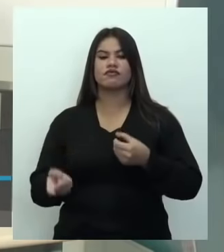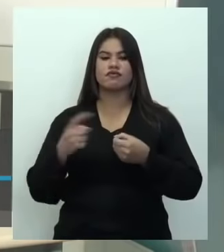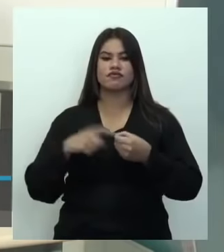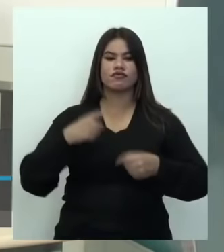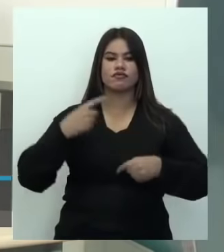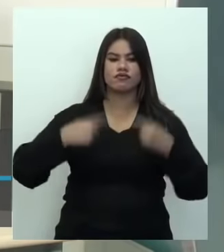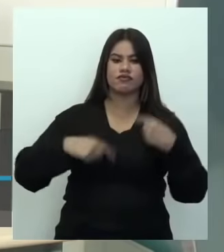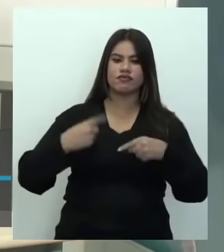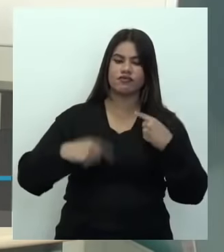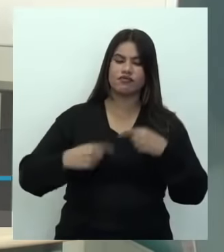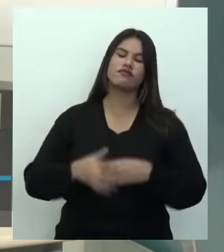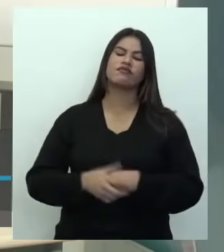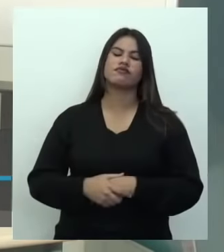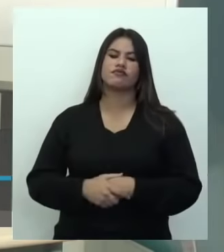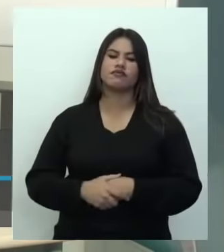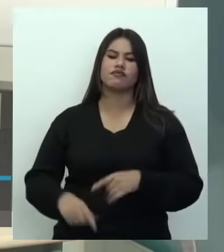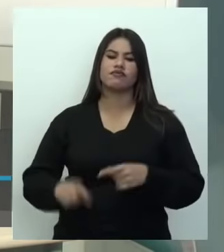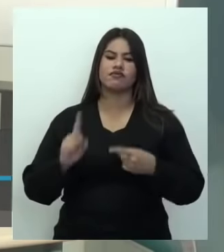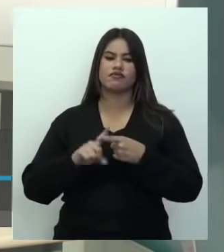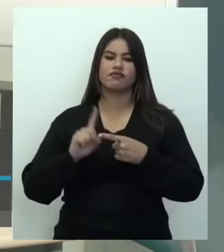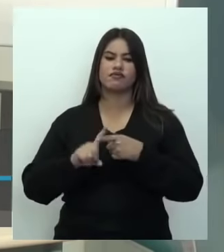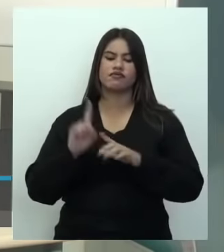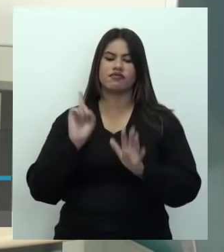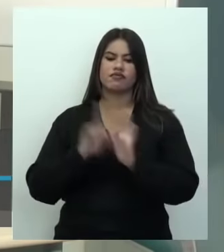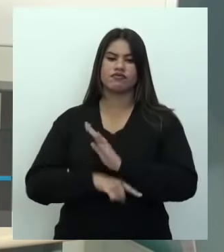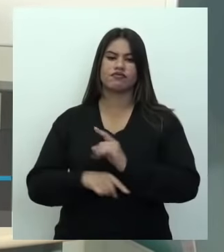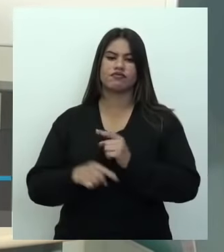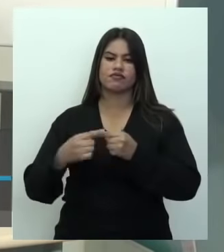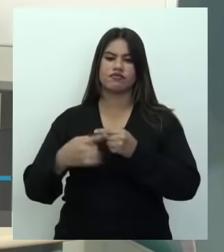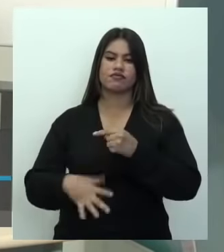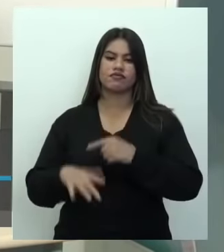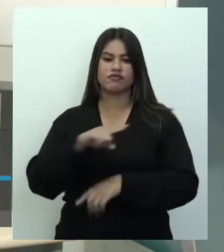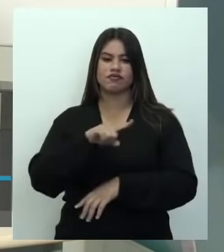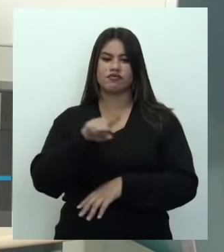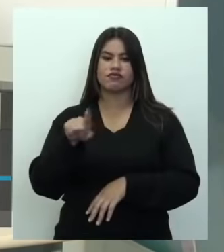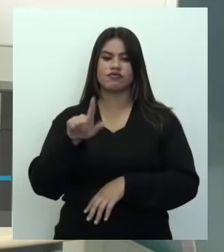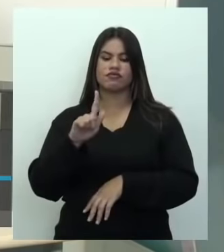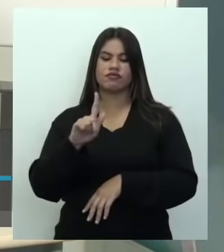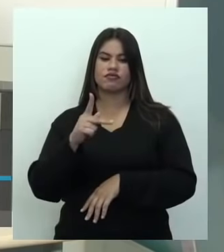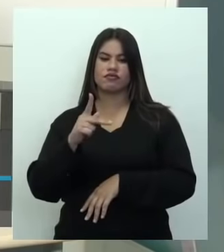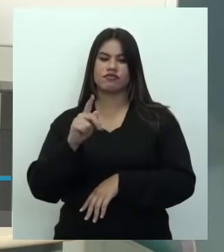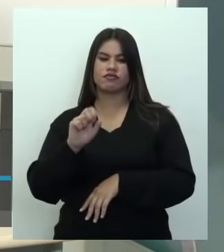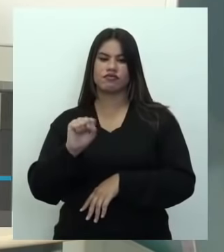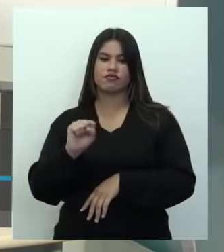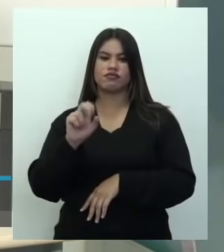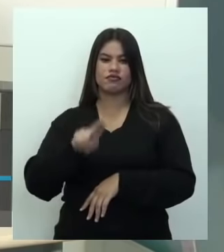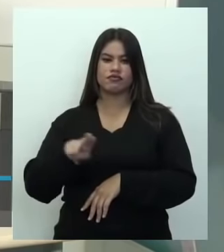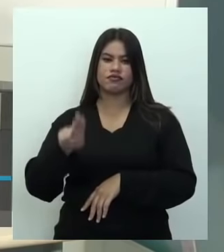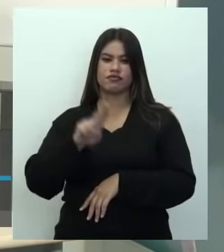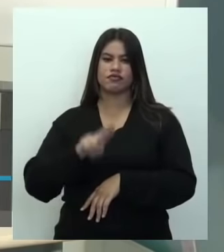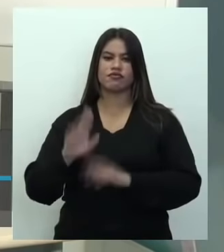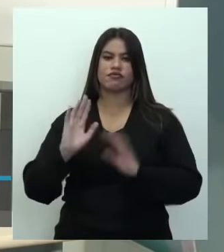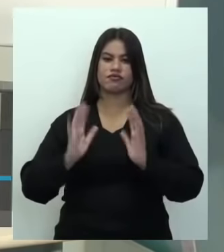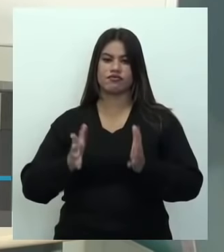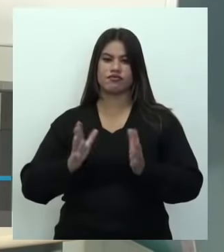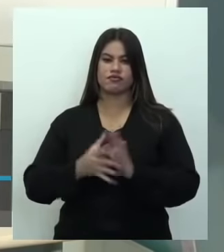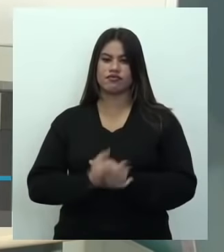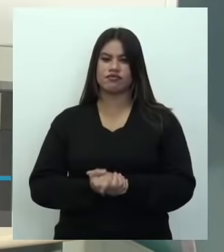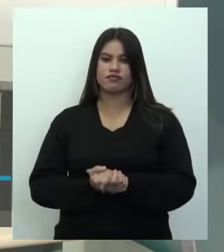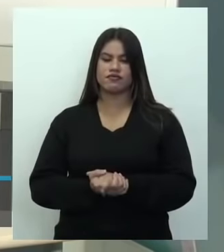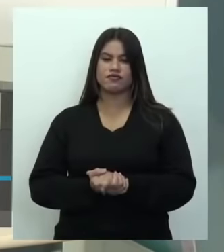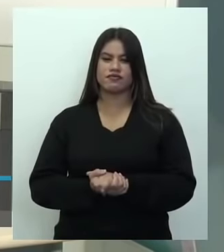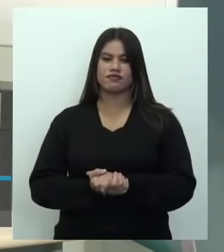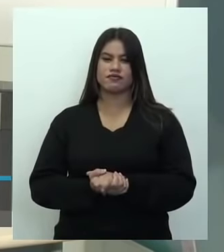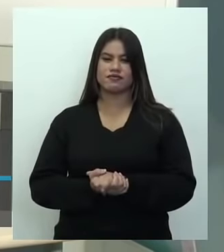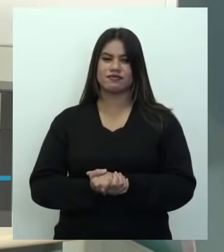essas questões. Então, a primeira perguntinha lá no chat, se você já usou o GPS e de que maneira, né? Como